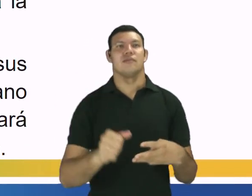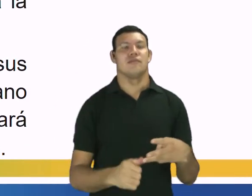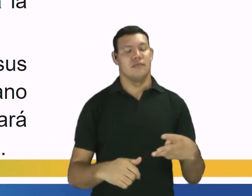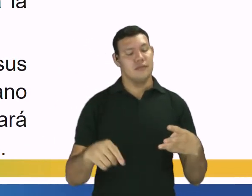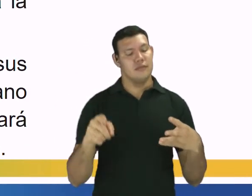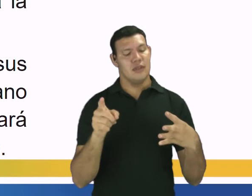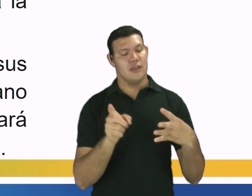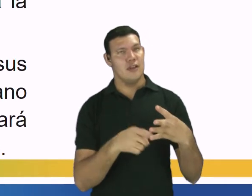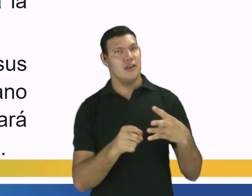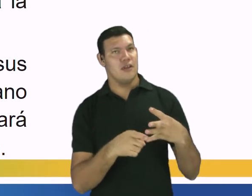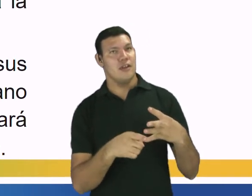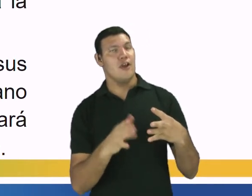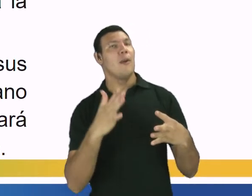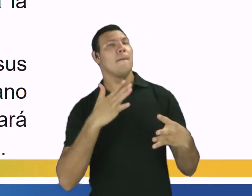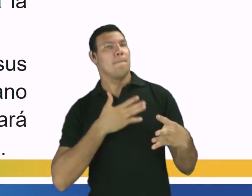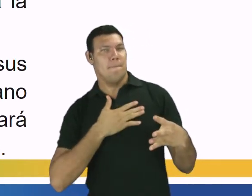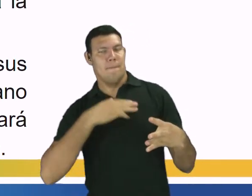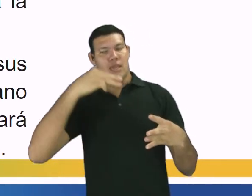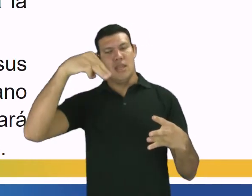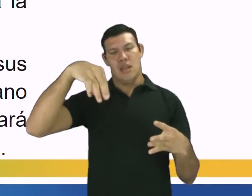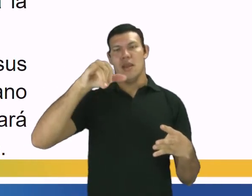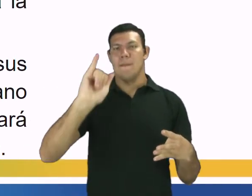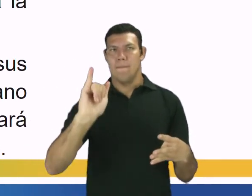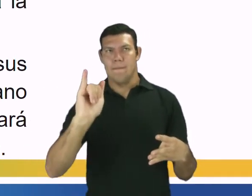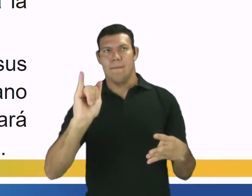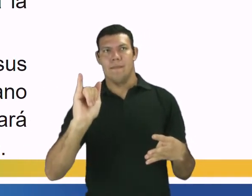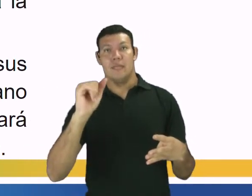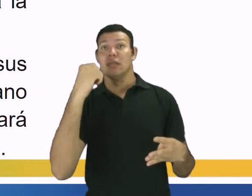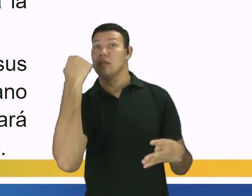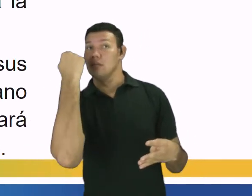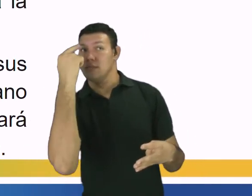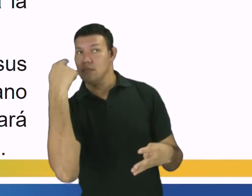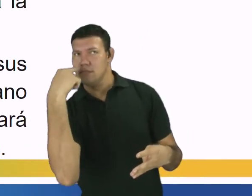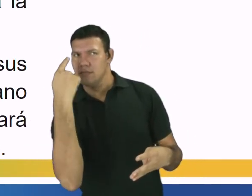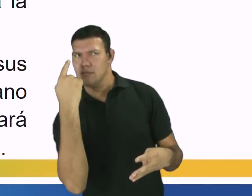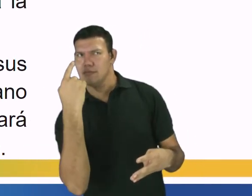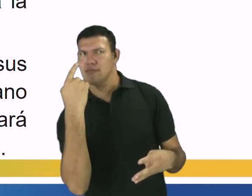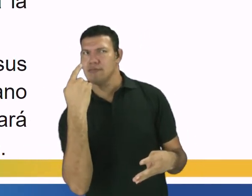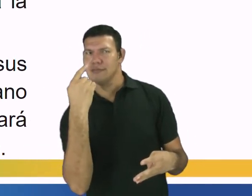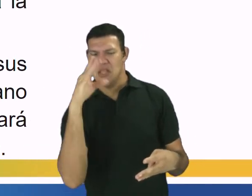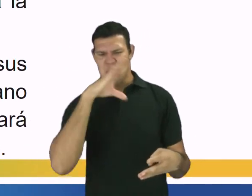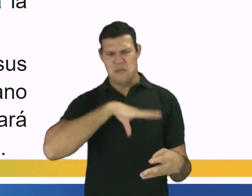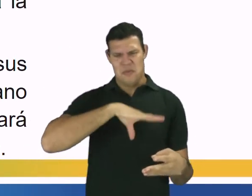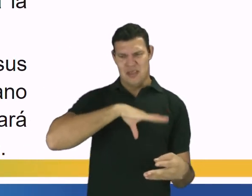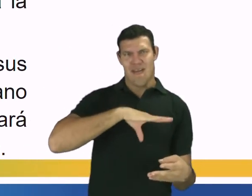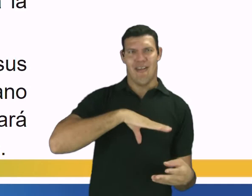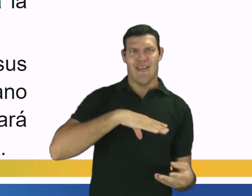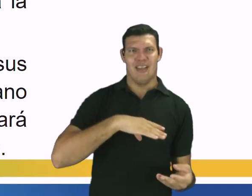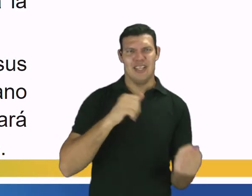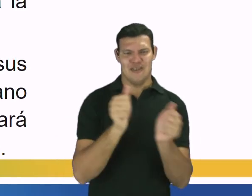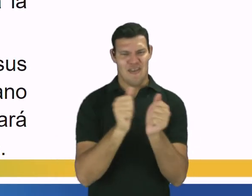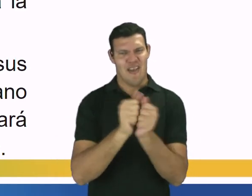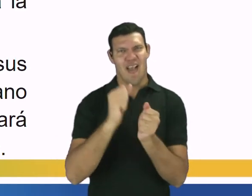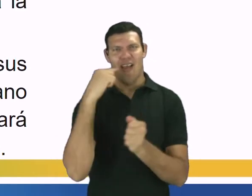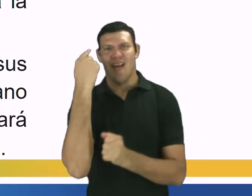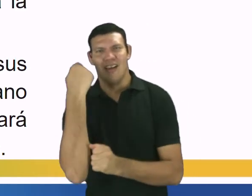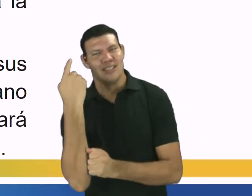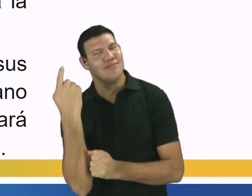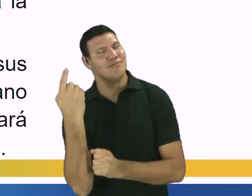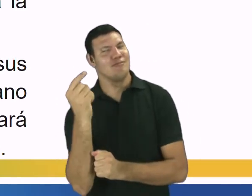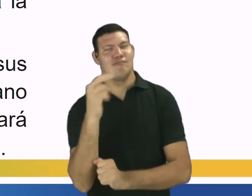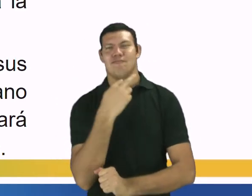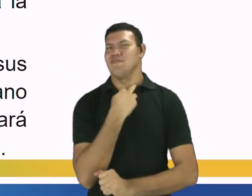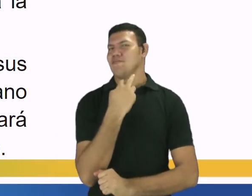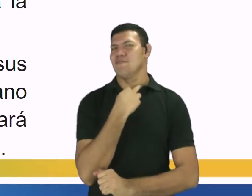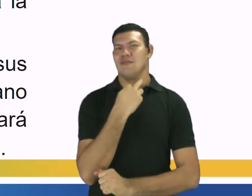hermano maior, ali estava meu, então nós temos que ter esse cuidado aí com o portunhol, tá, pessoal? Esses nomes, como vocês já